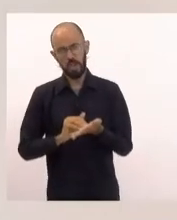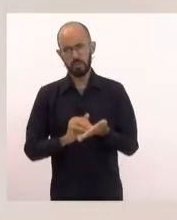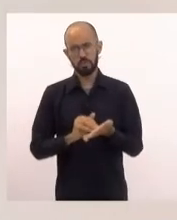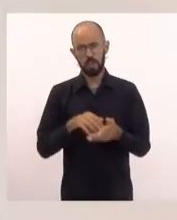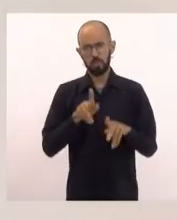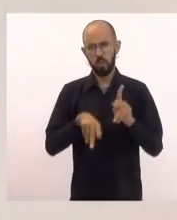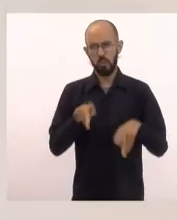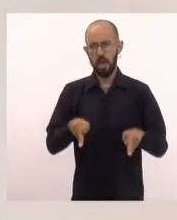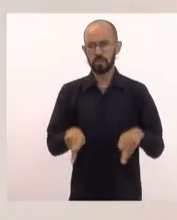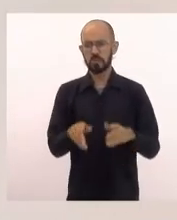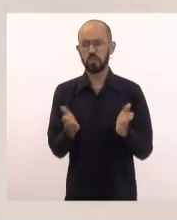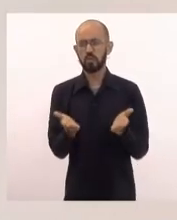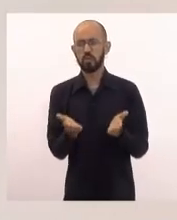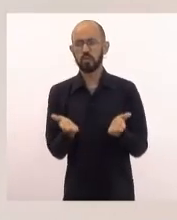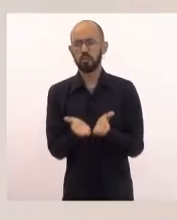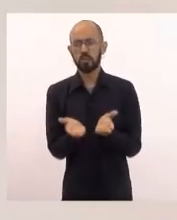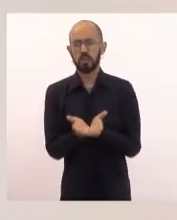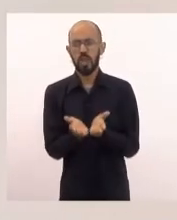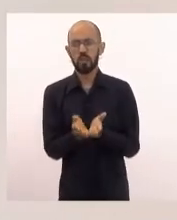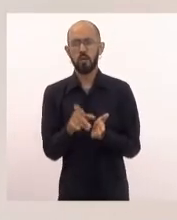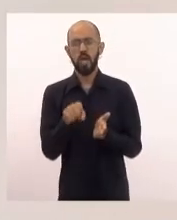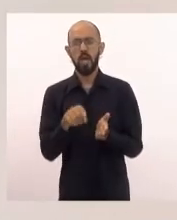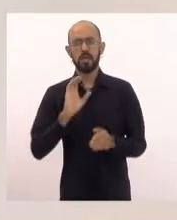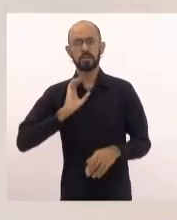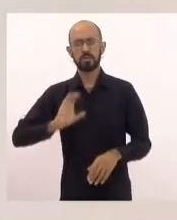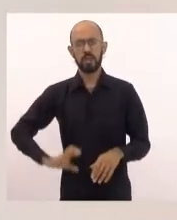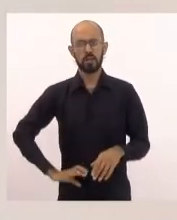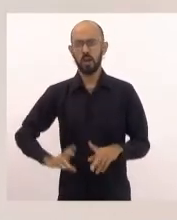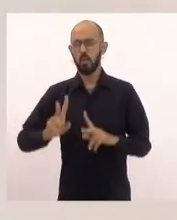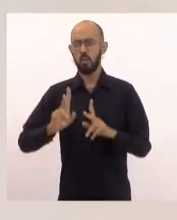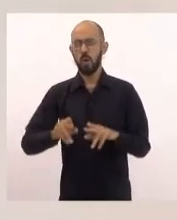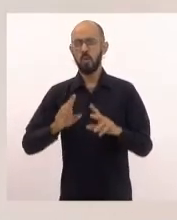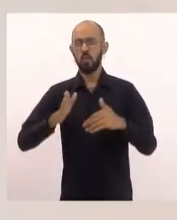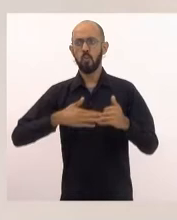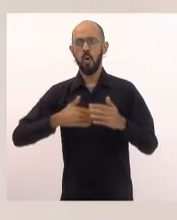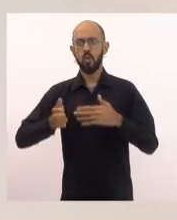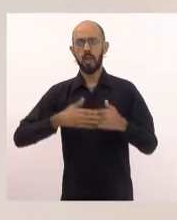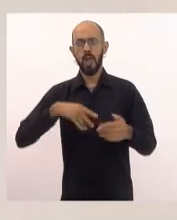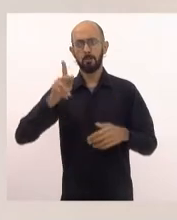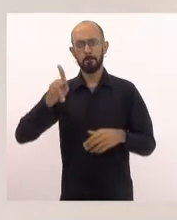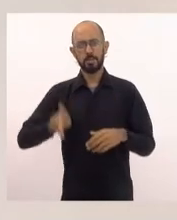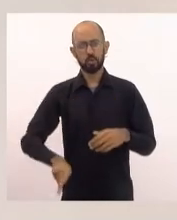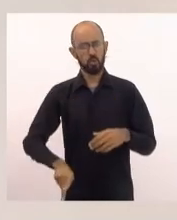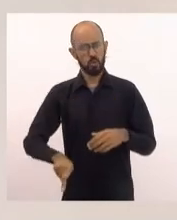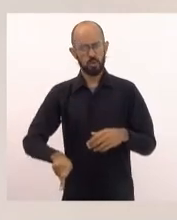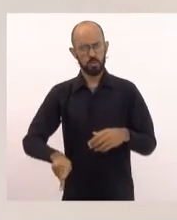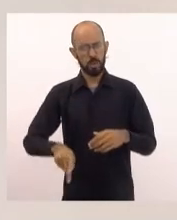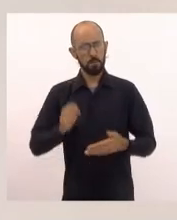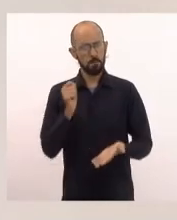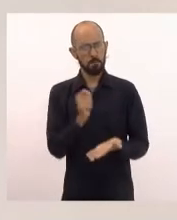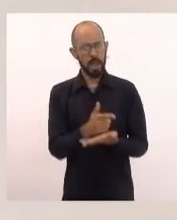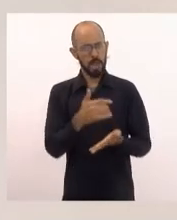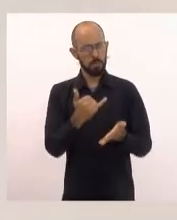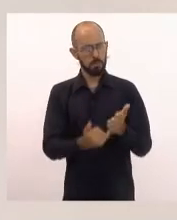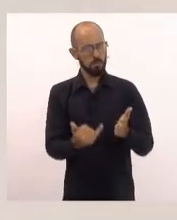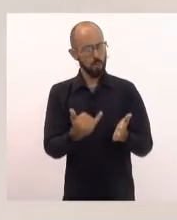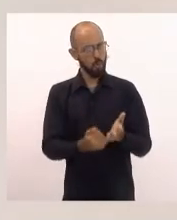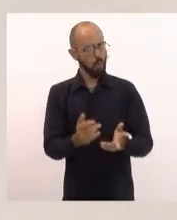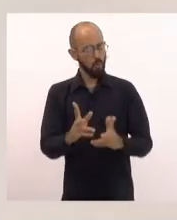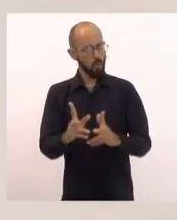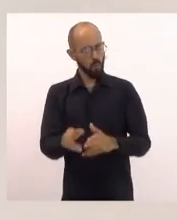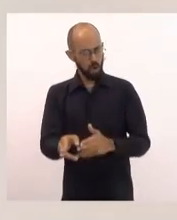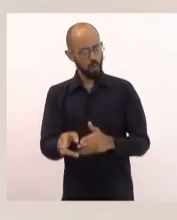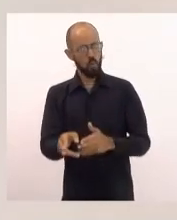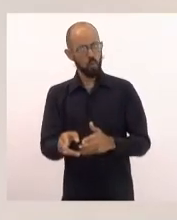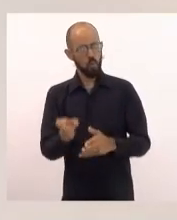é cidadão como qualquer outro, que paga imposto como qualquer outro. Nós,